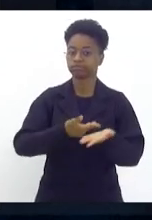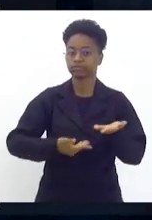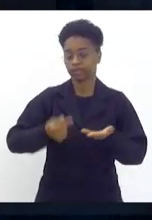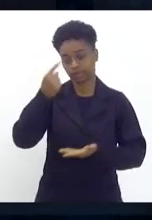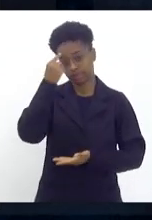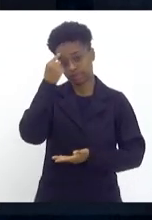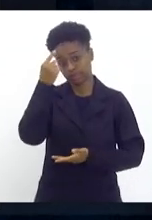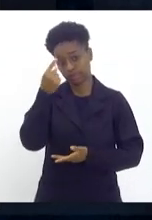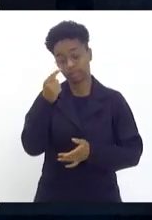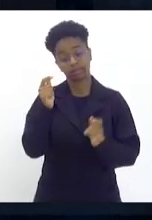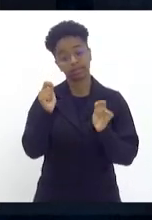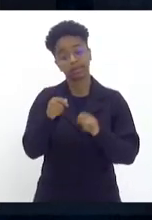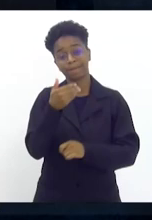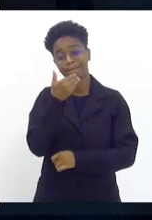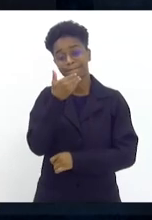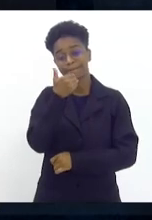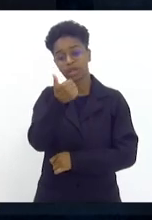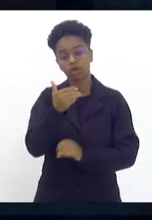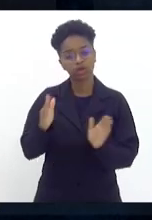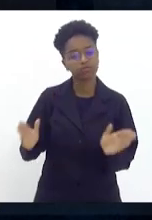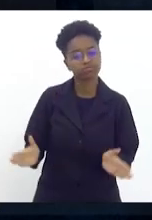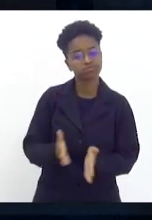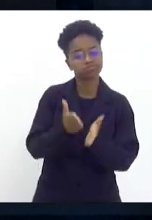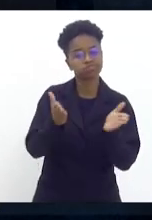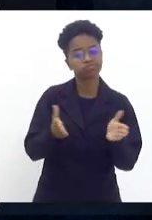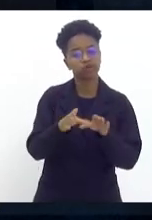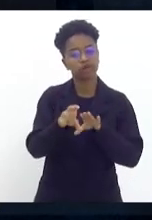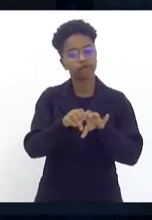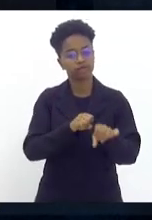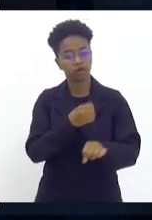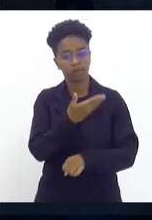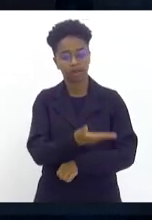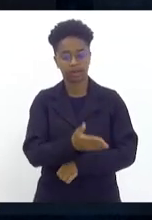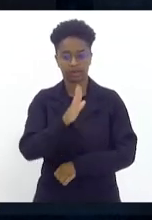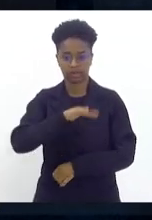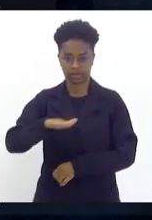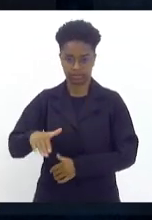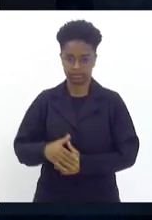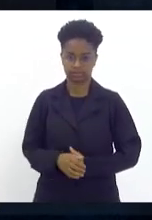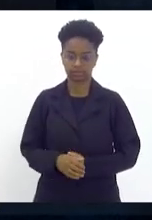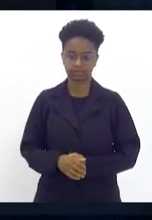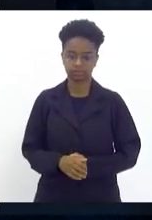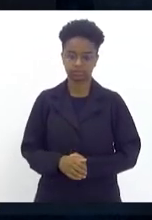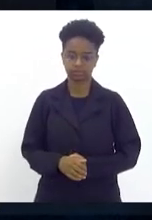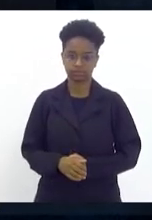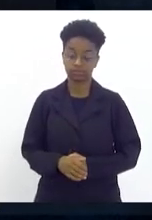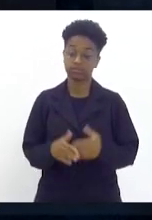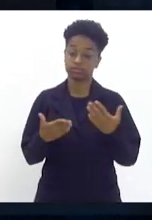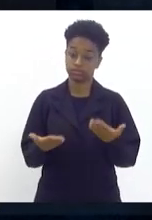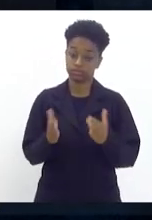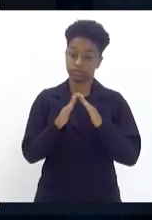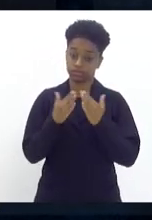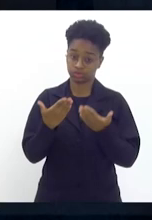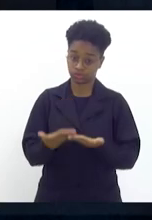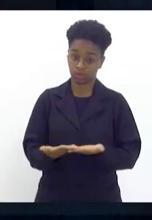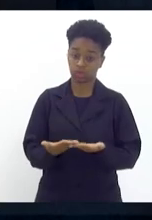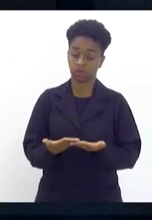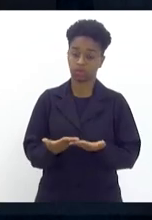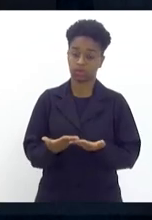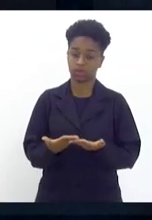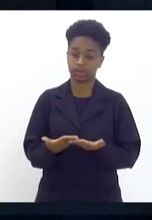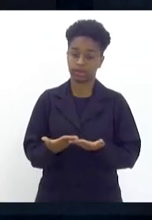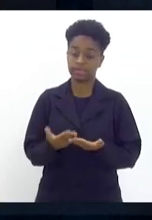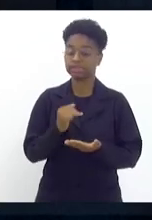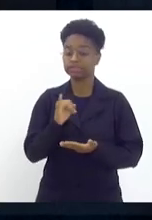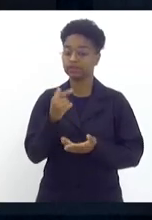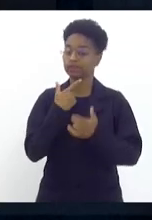Para quê? Para melhor formar essa criança. Né? Então, uma escola que quer, né,